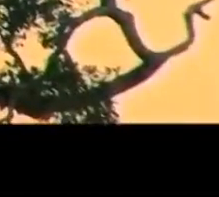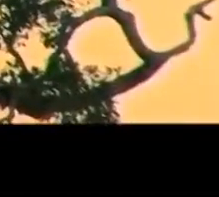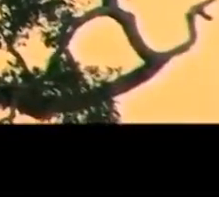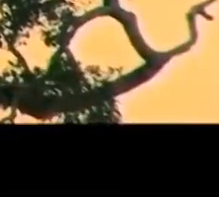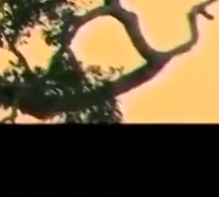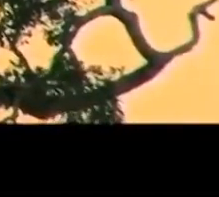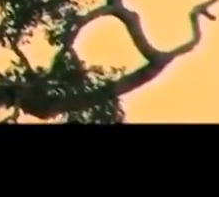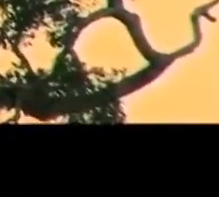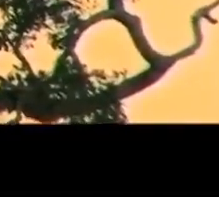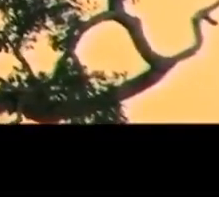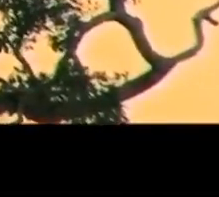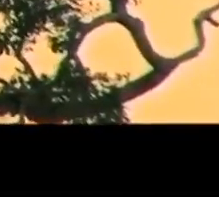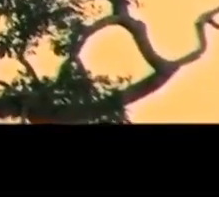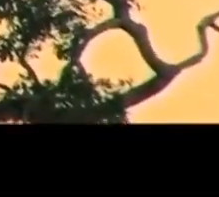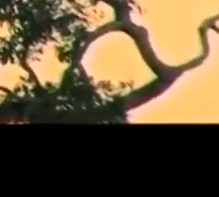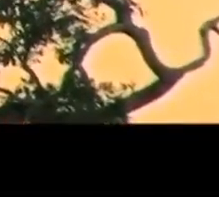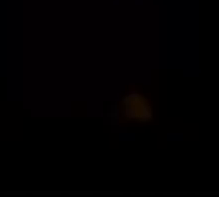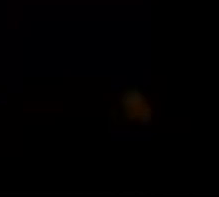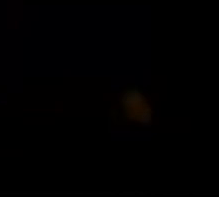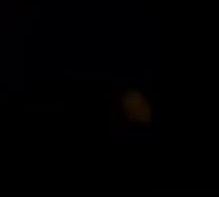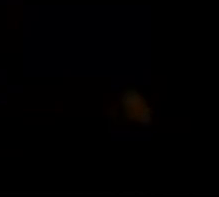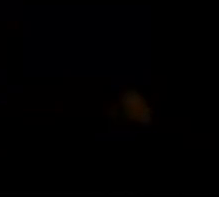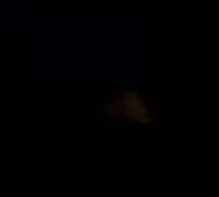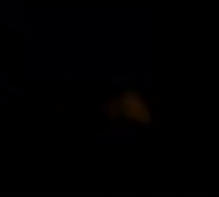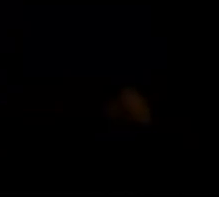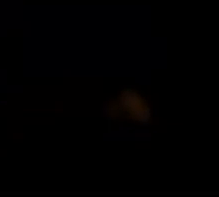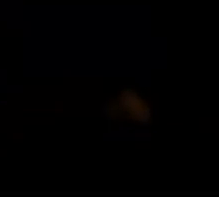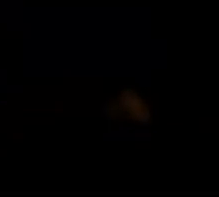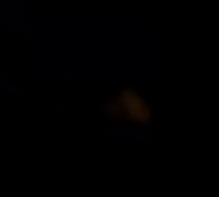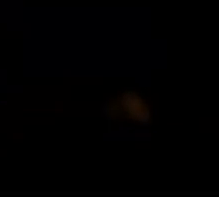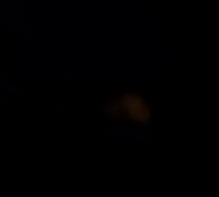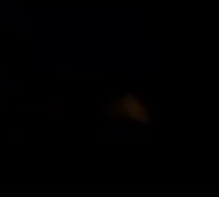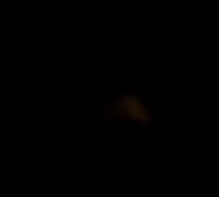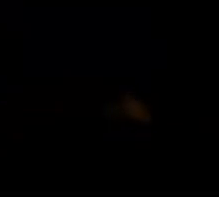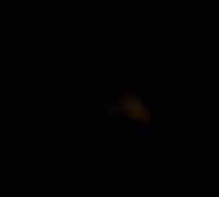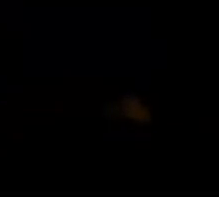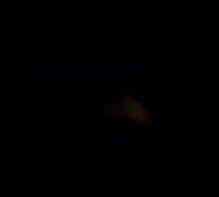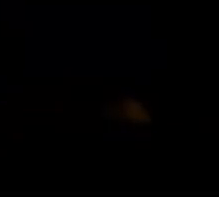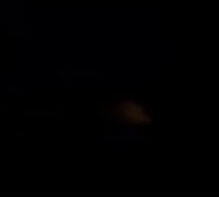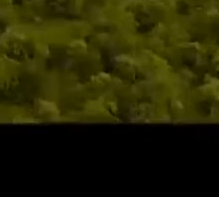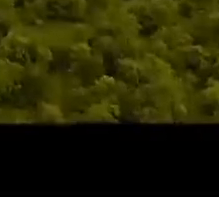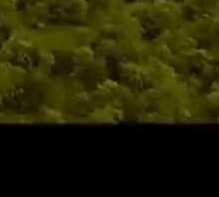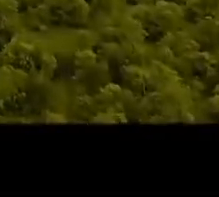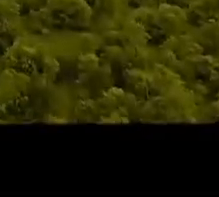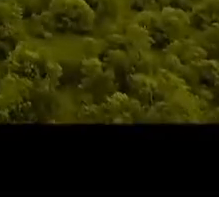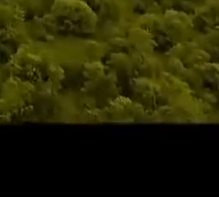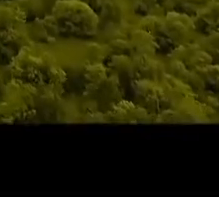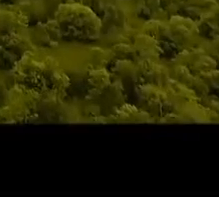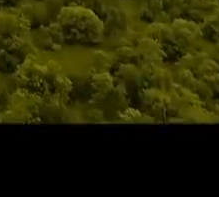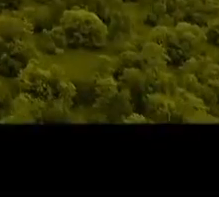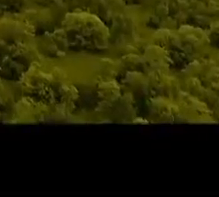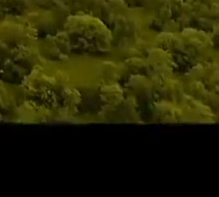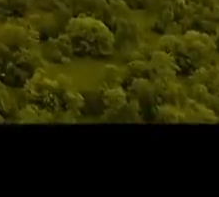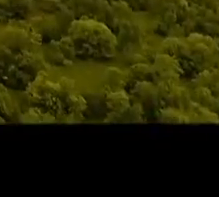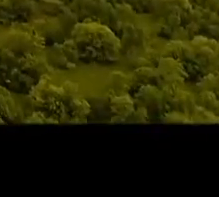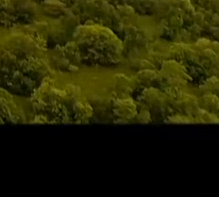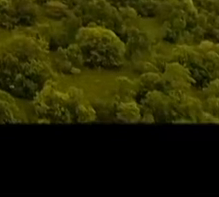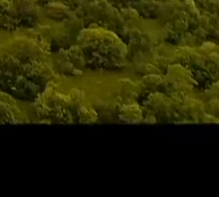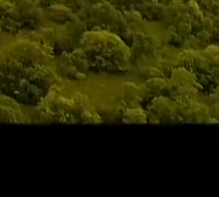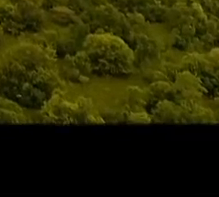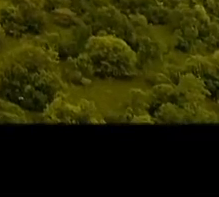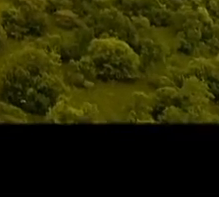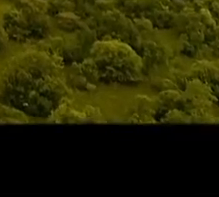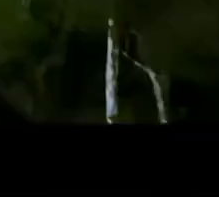natal, chuva o céu dos perdões o tesouro. Sobre ti,